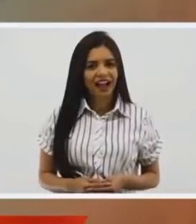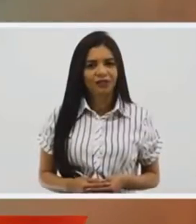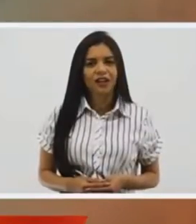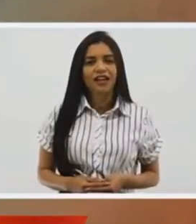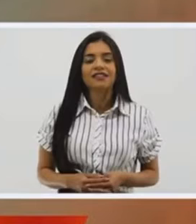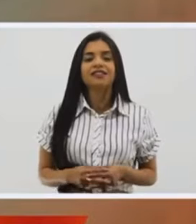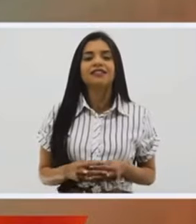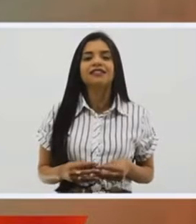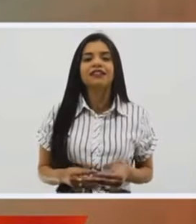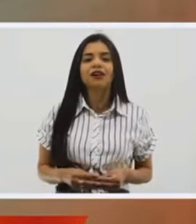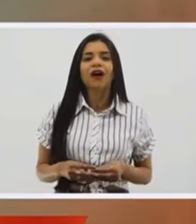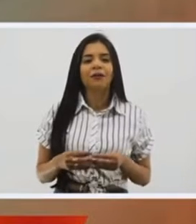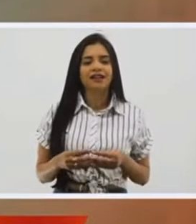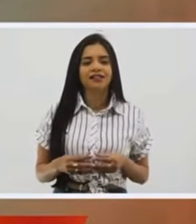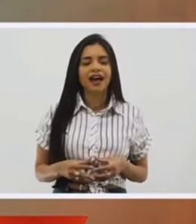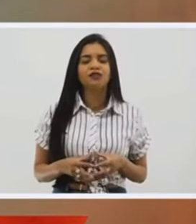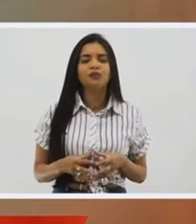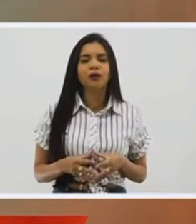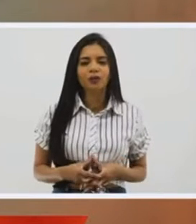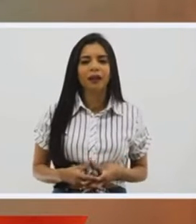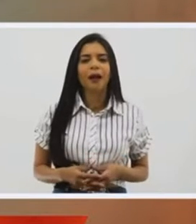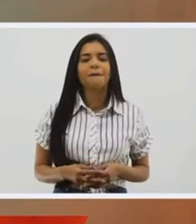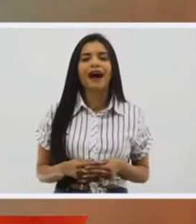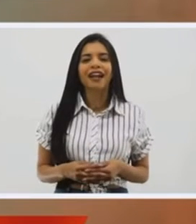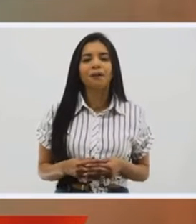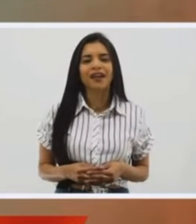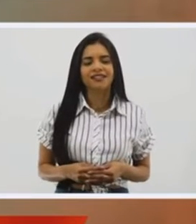Amém. Glória a Deus.